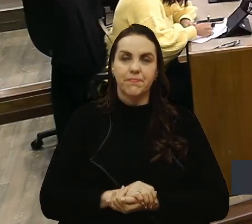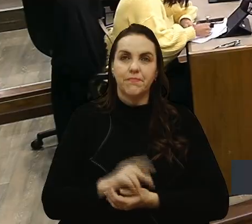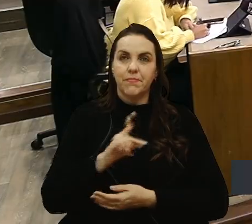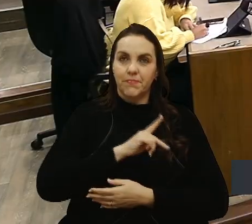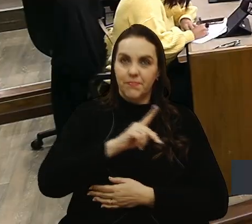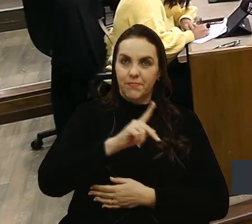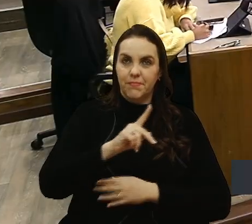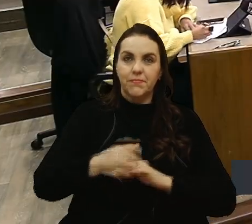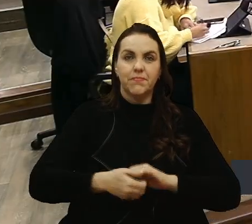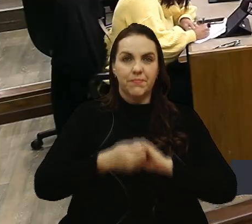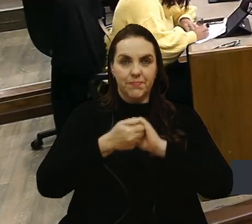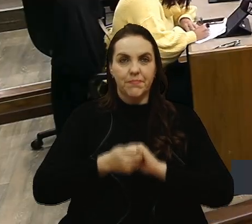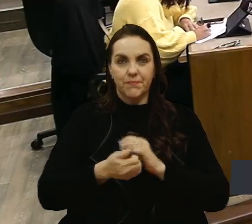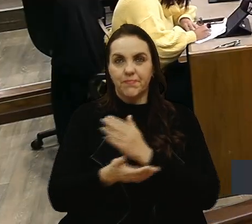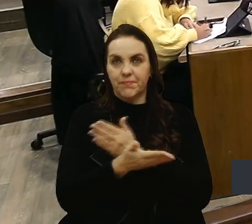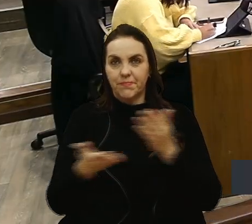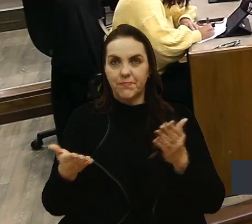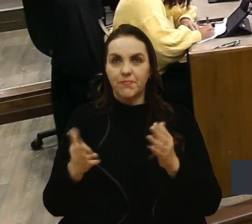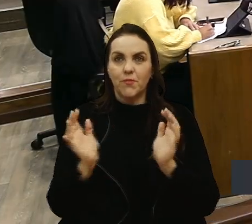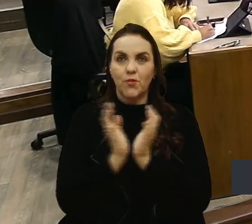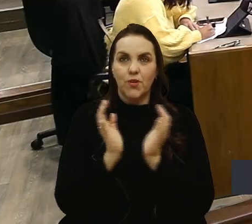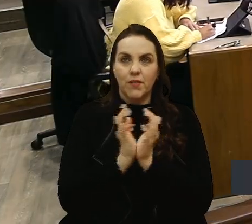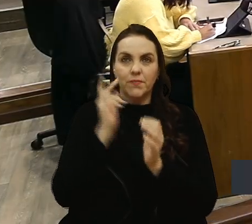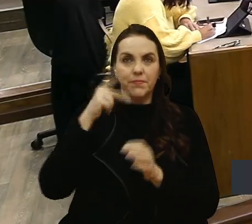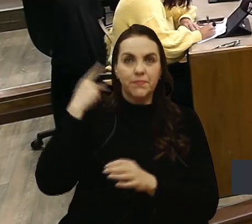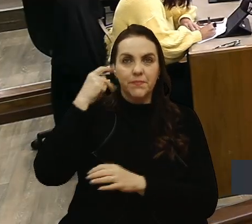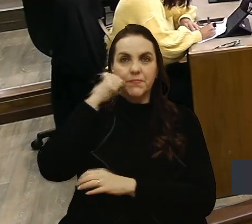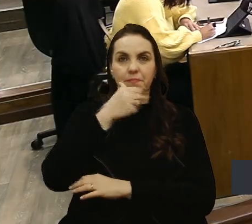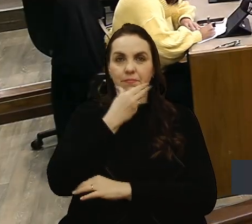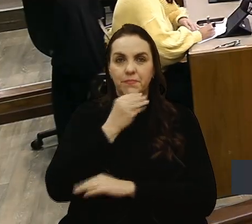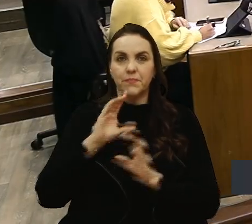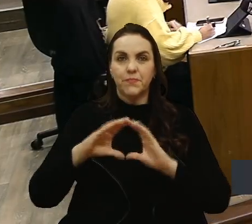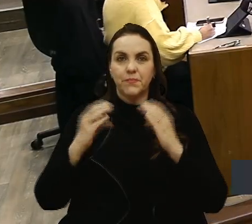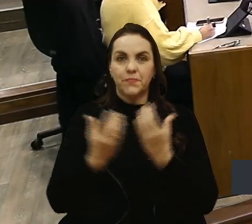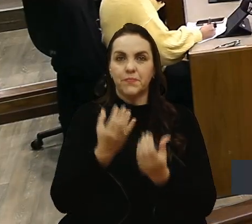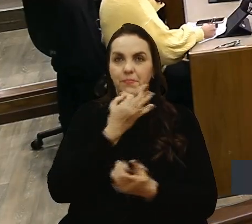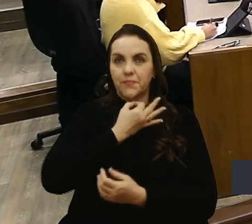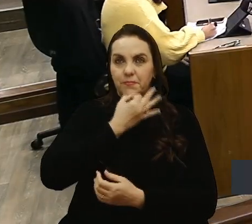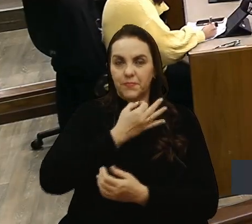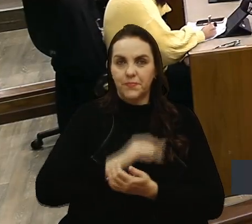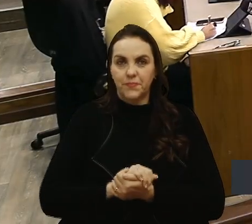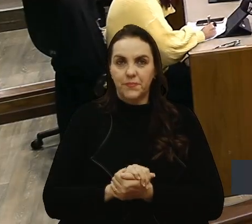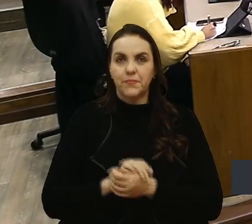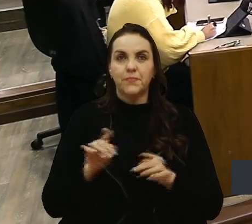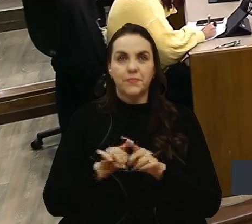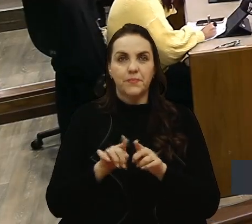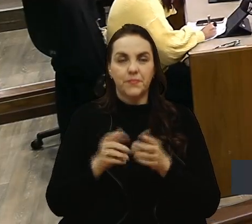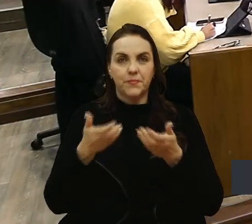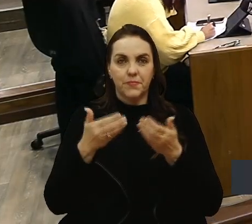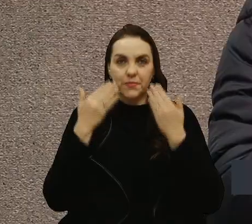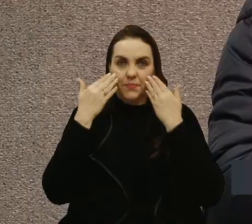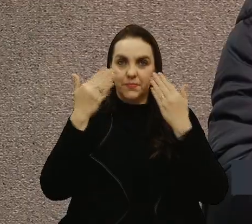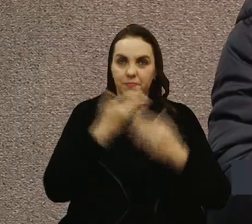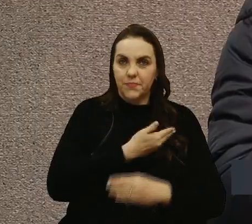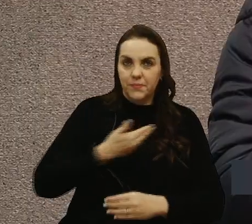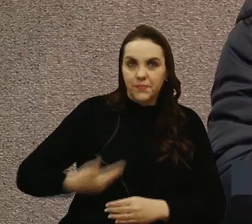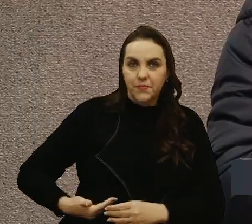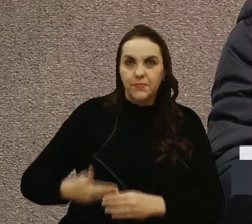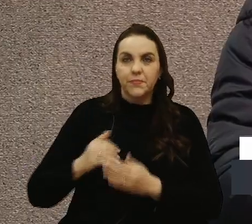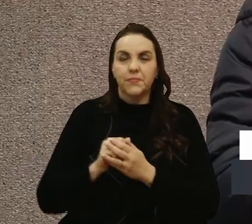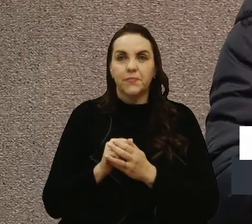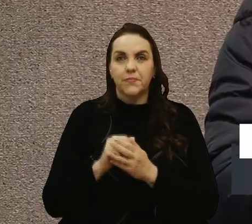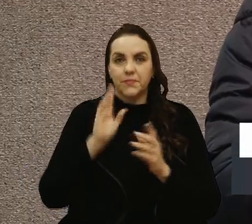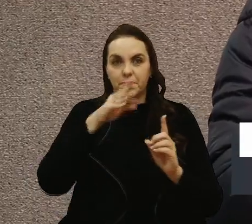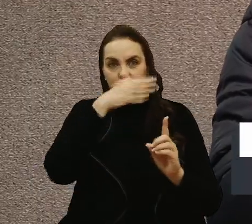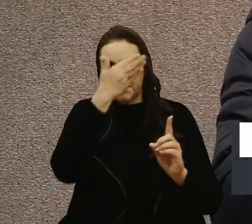Presidente, meus cumprimentos ao senhor, aos colegas vereadores, à comunidade caxiense. Eu quero aproveitar aqui e manifestar publicamente minhas honras ao vereador